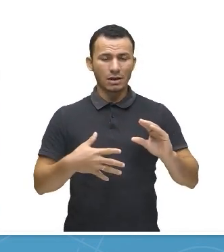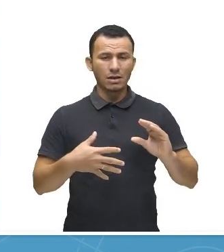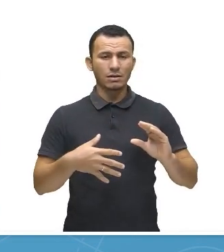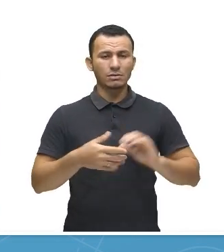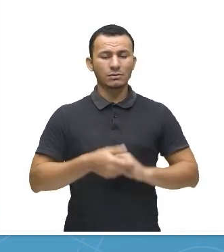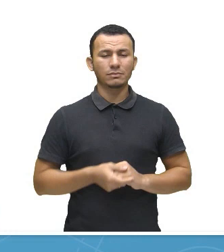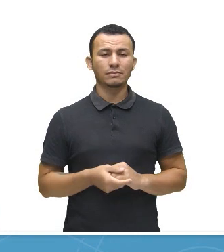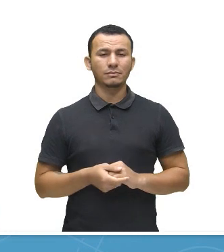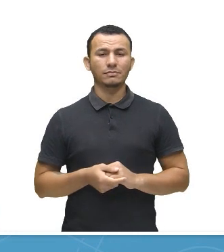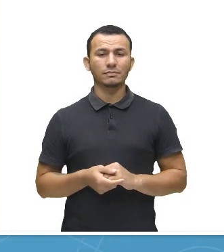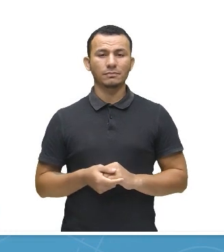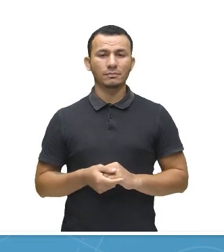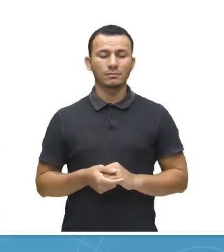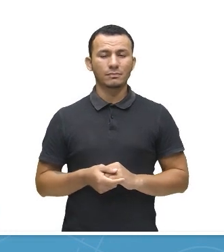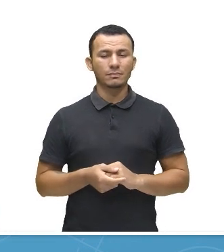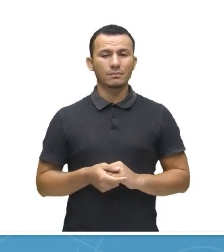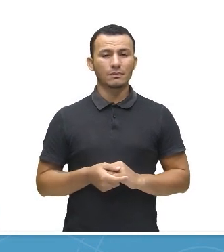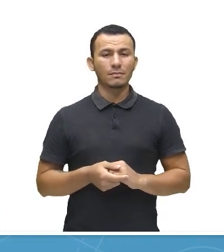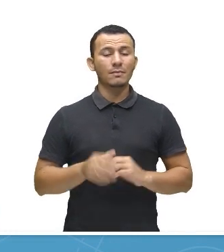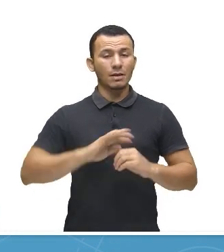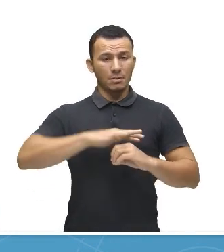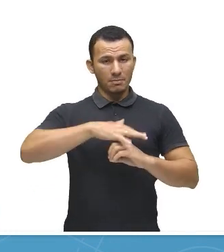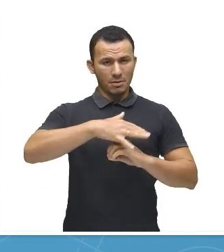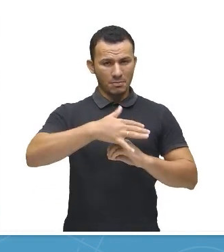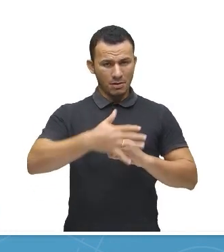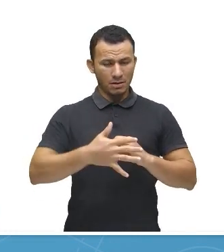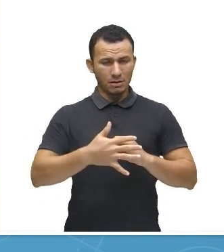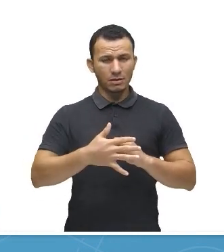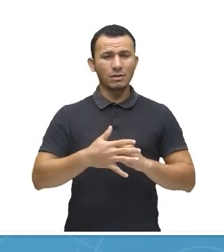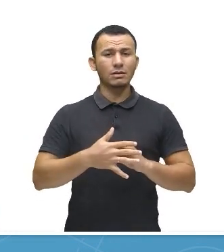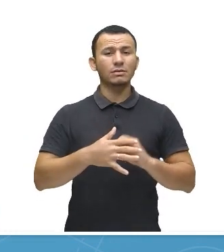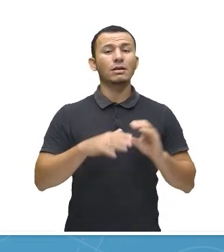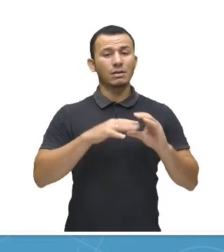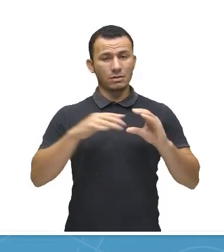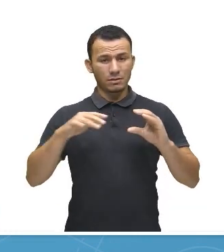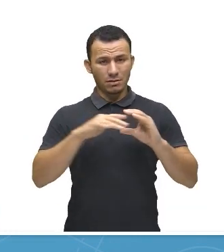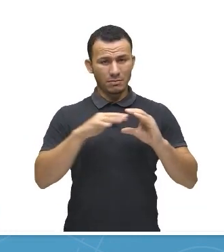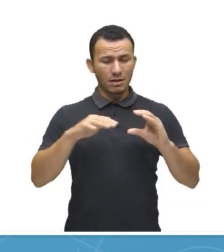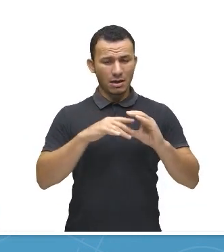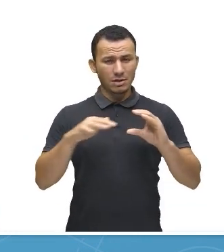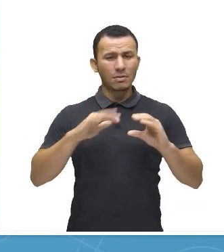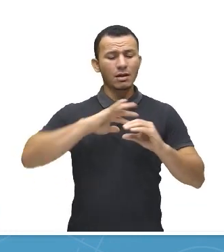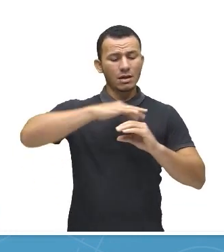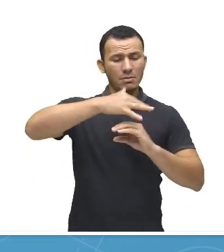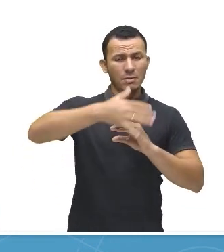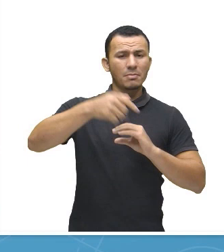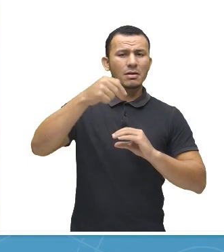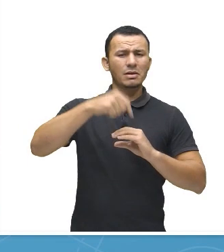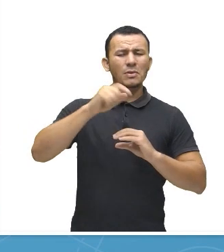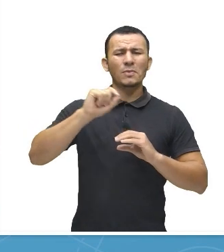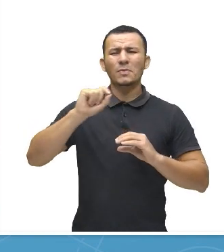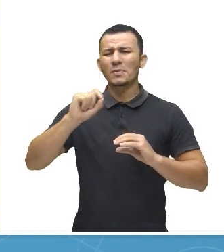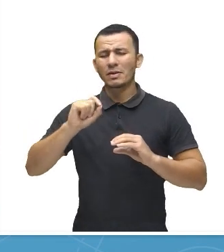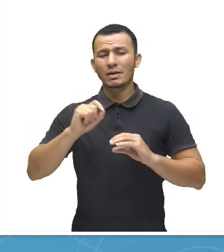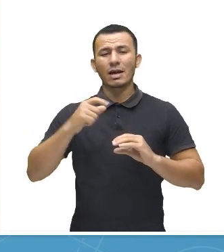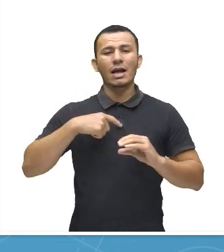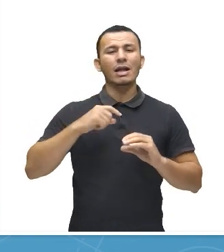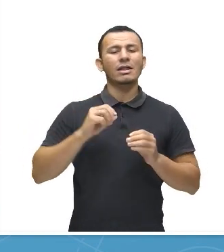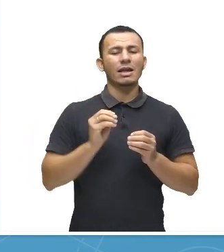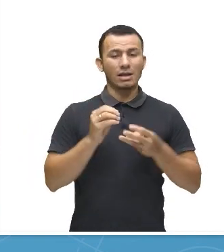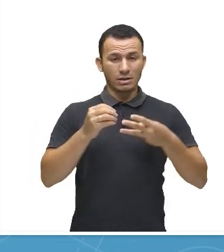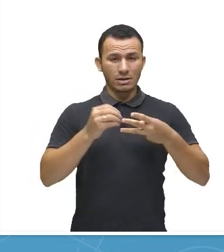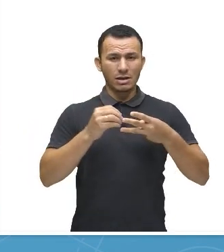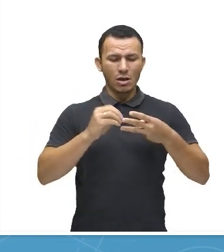as células. Membrana plasmática, o citoplasma. A membrana plasmática é a membrana que envolve a